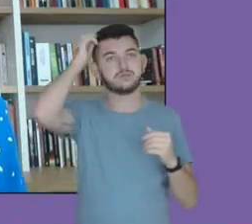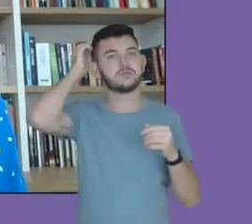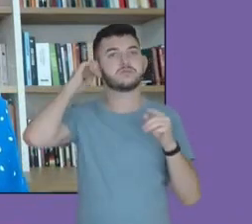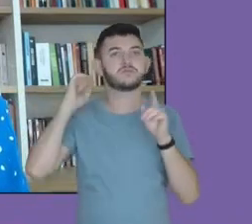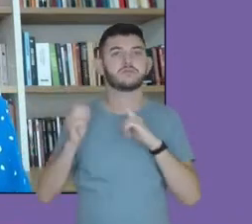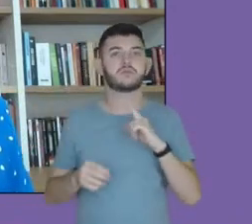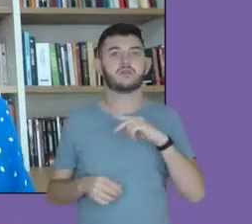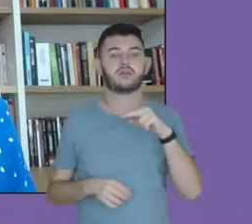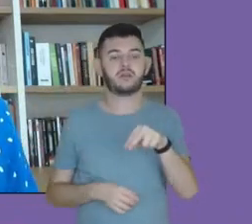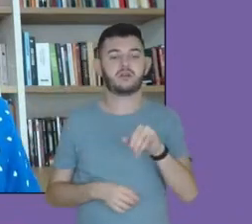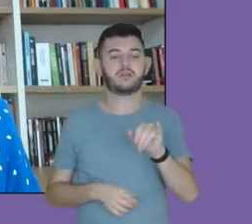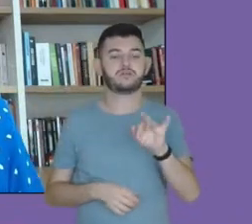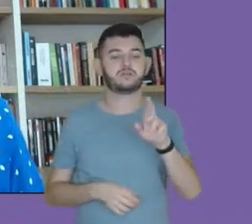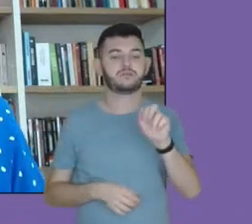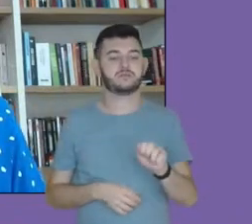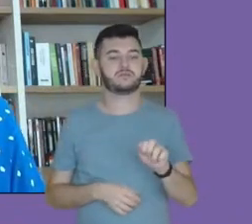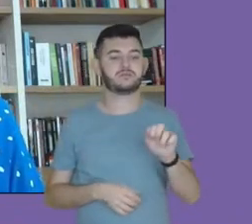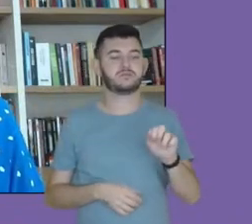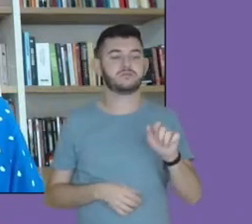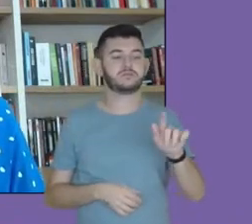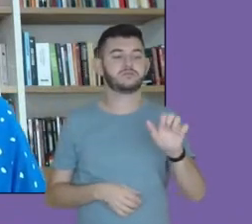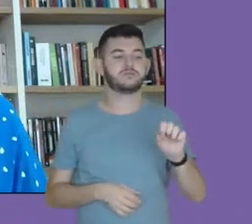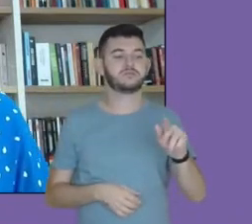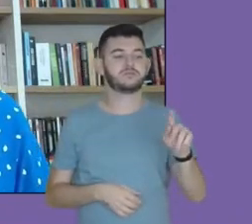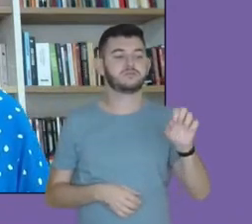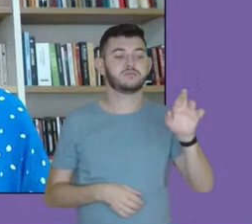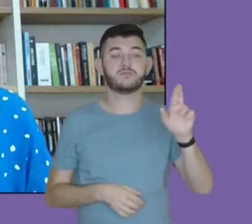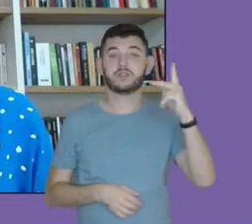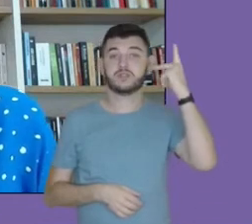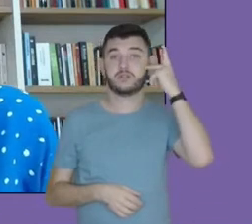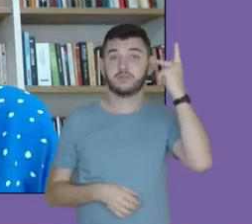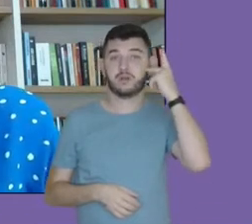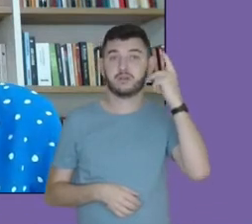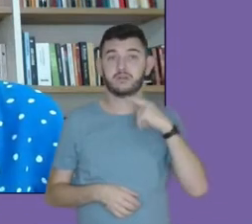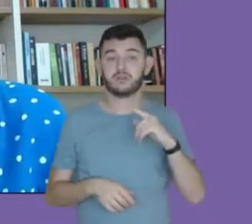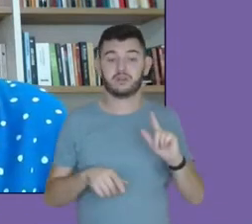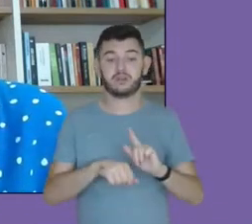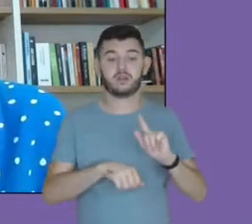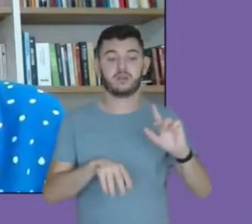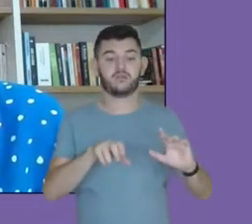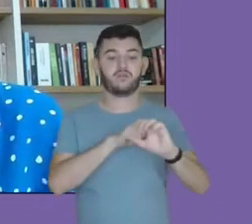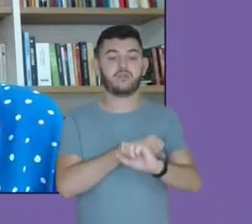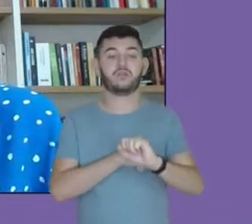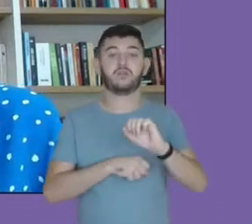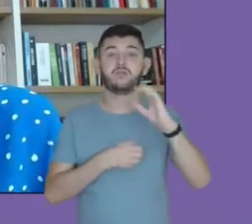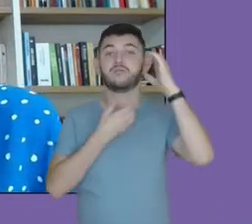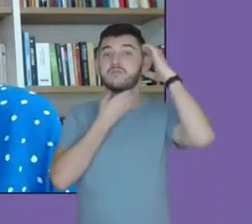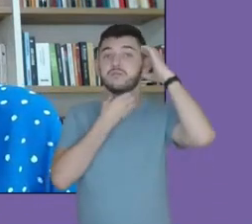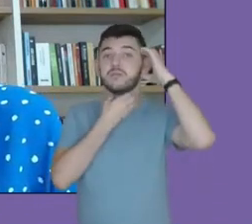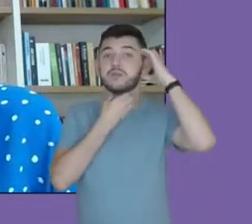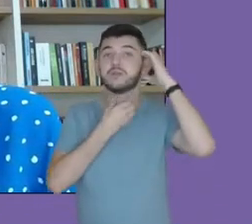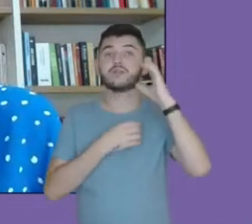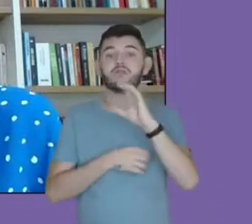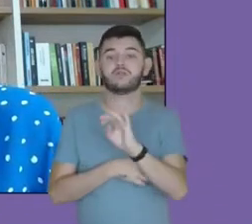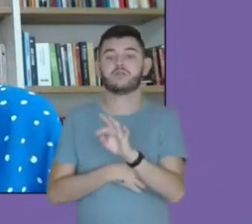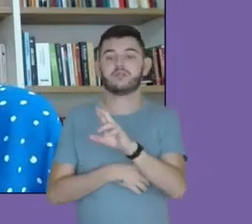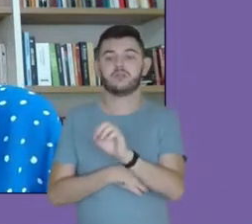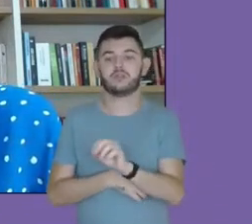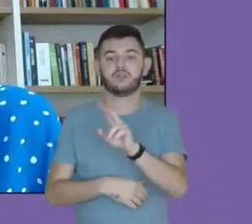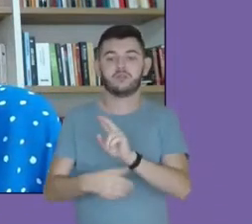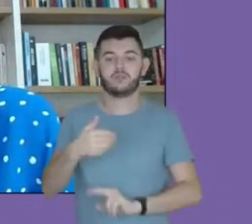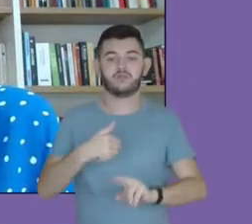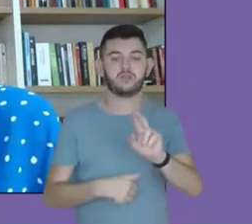Rodrigues Gaspar, que é de São Paulo. A Naira possui graduação em fonoaudiologia pelo Centro Universitário